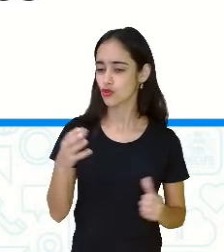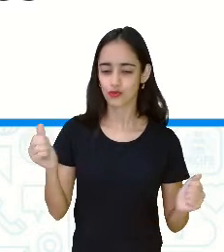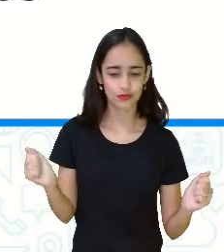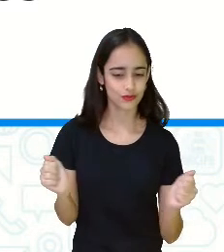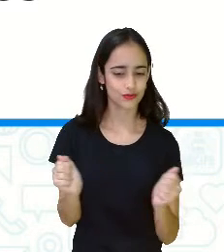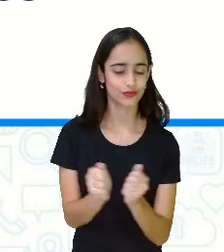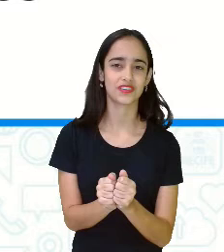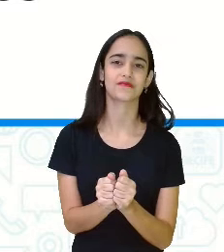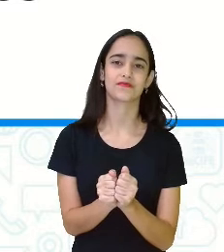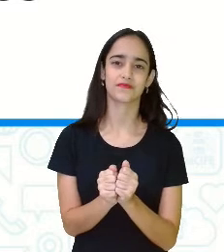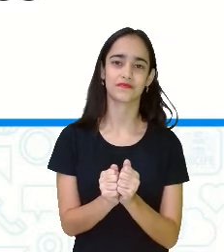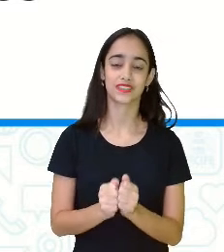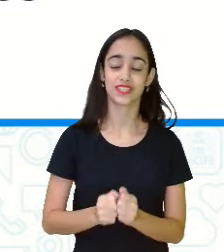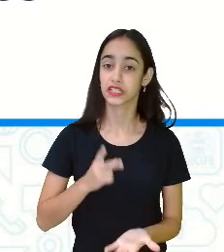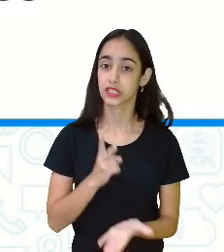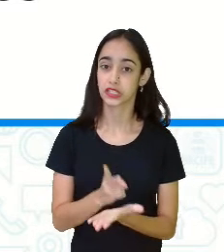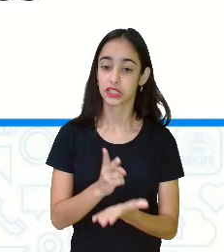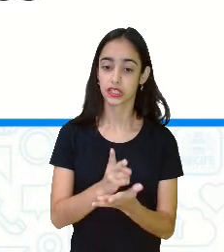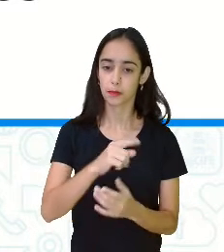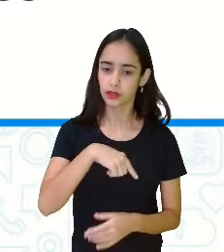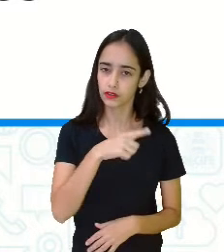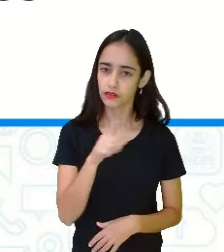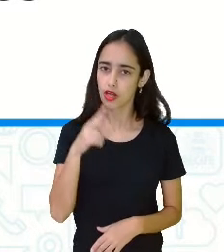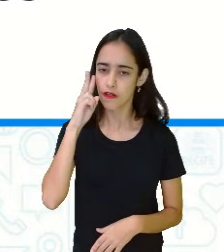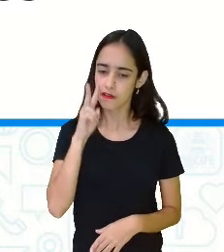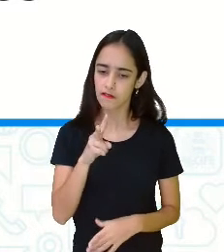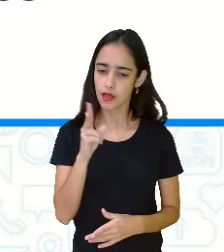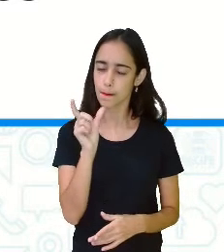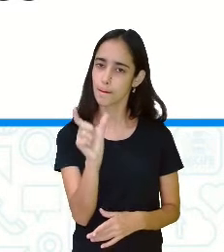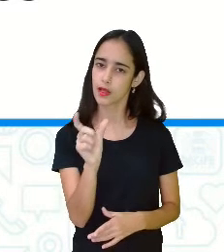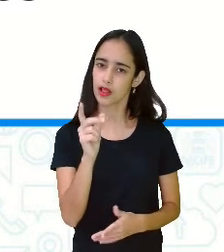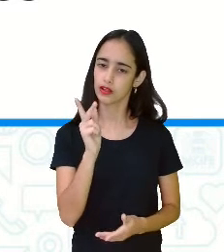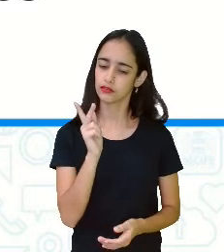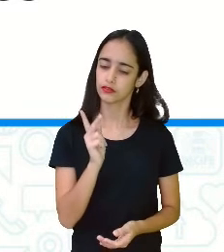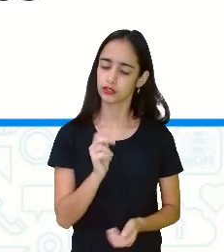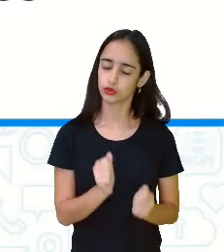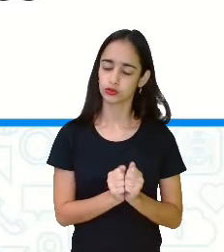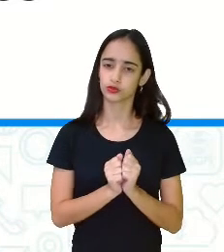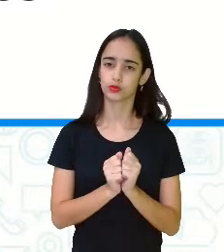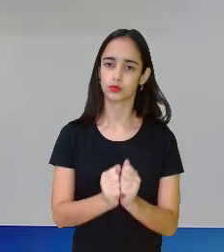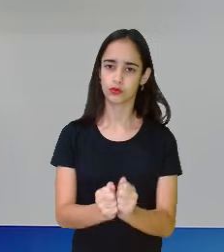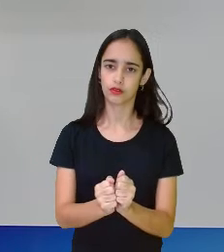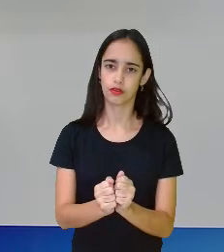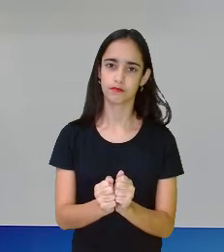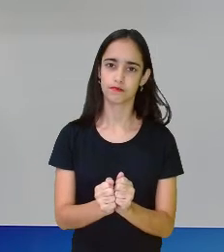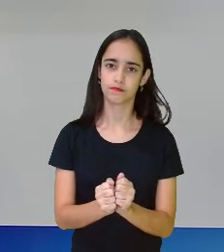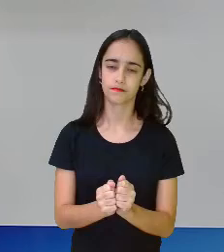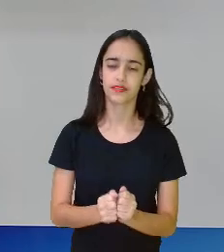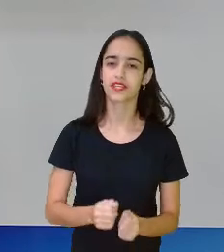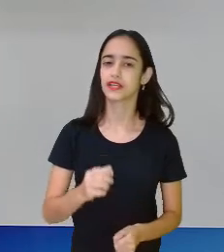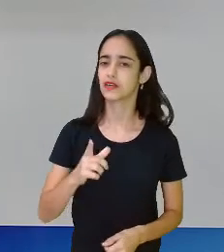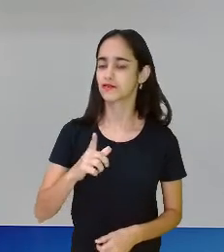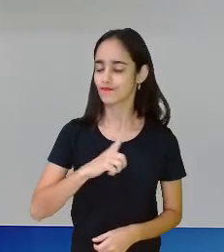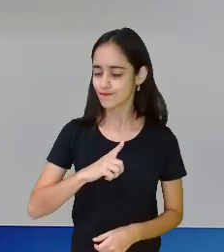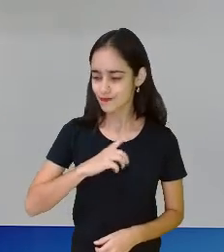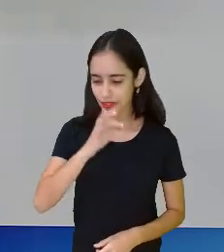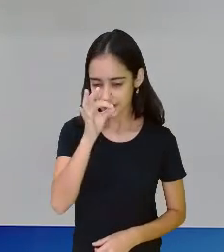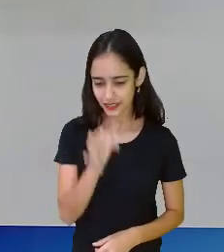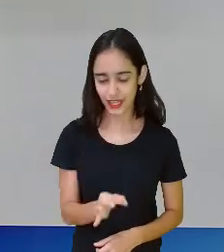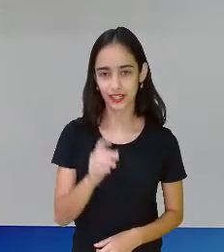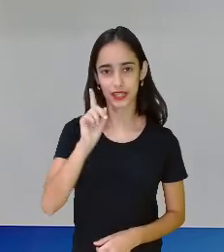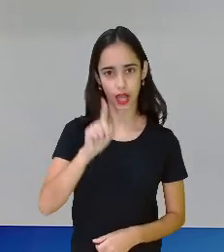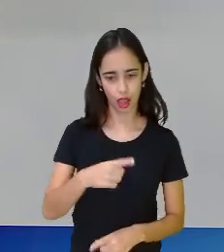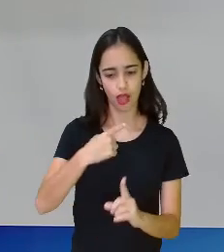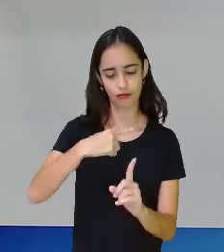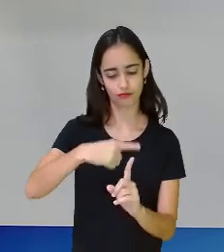essa palavra, juntar, pode ter certeza que é uma adição que está vindo aí. Quando a gente